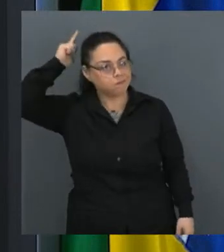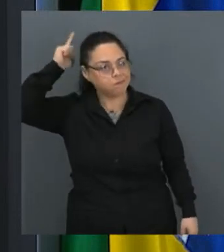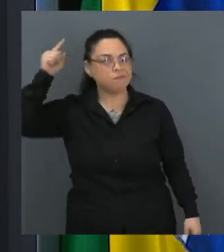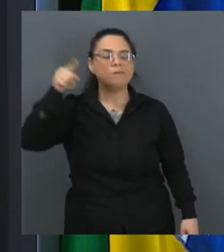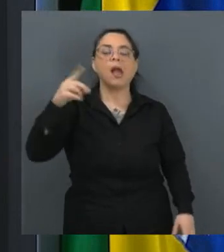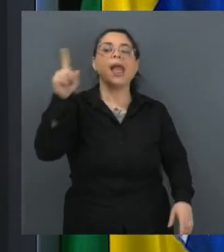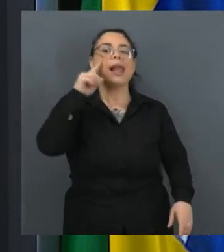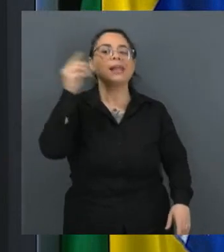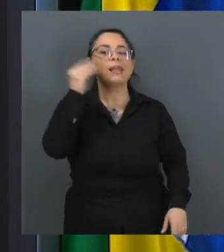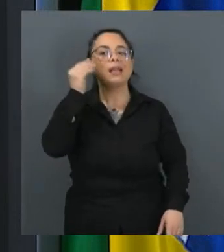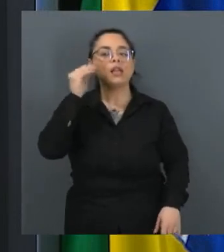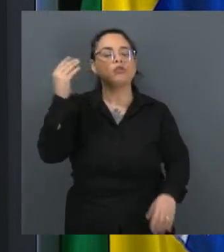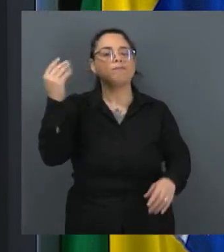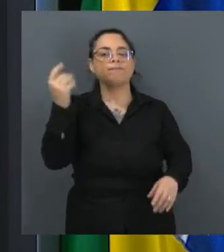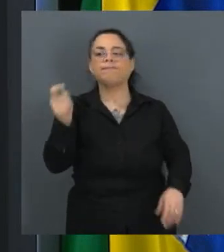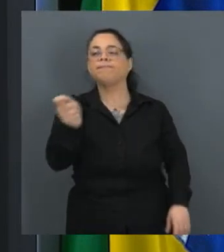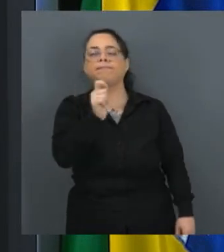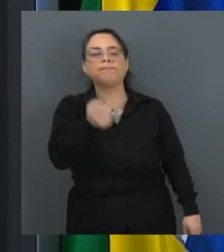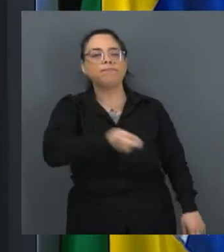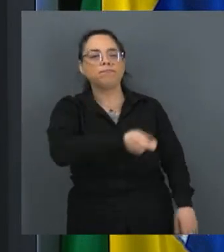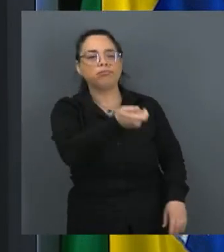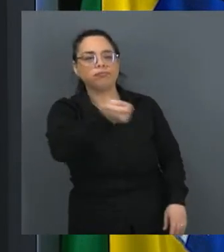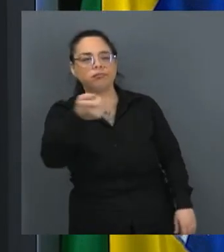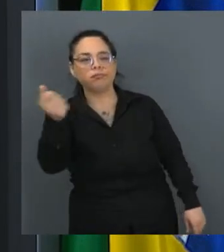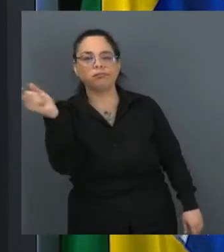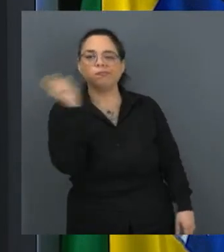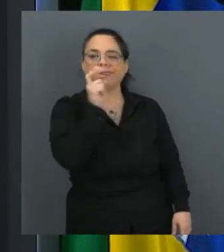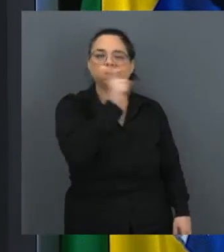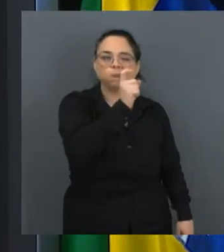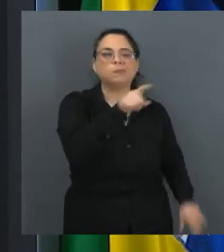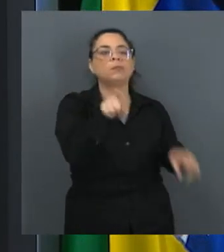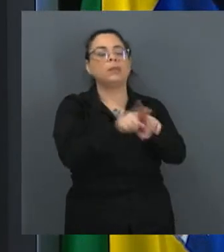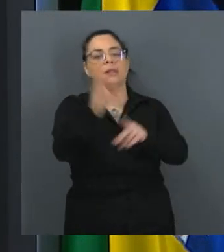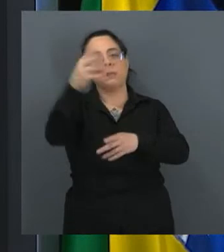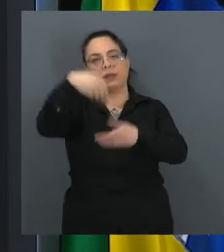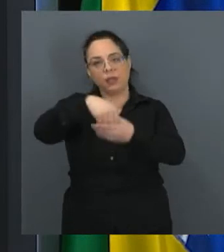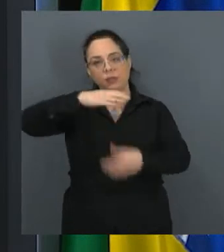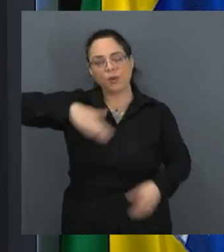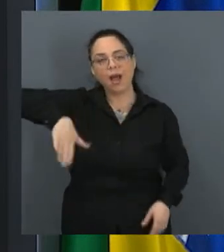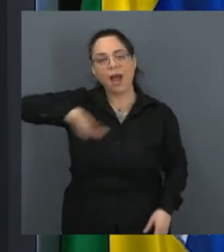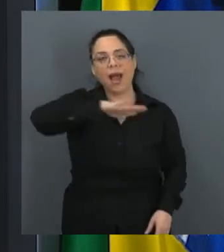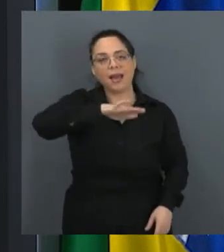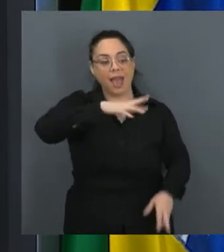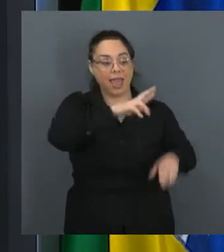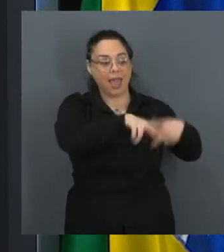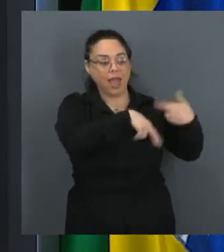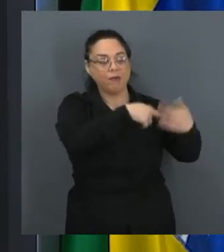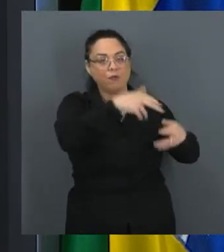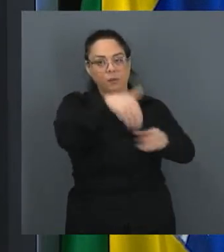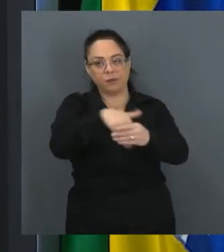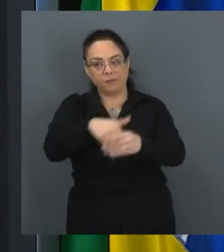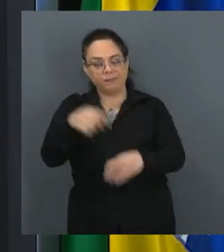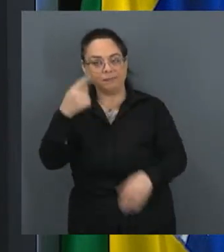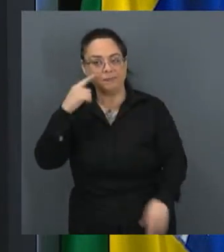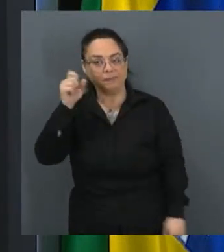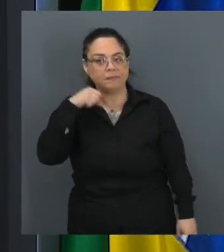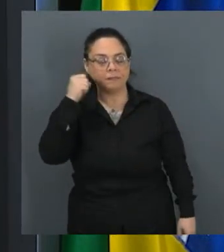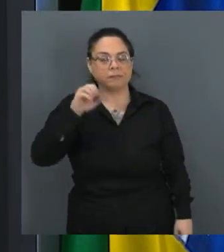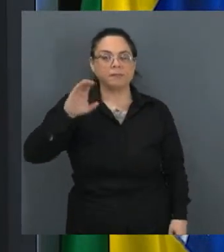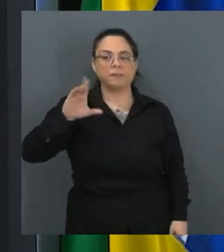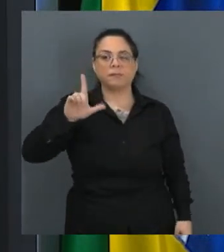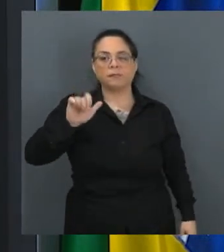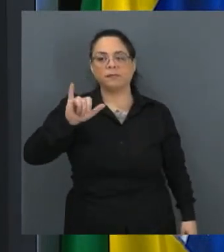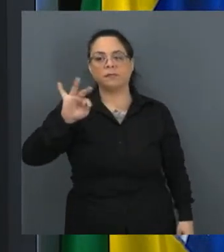desinformação, que está lá, inclusive, nessa reforma eleitoral, algo, senador Cleitinho, que me preocupa muito,